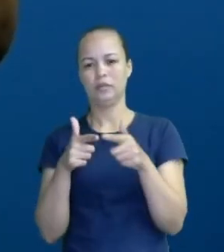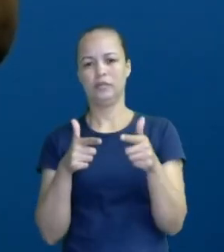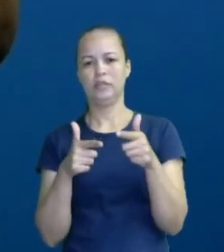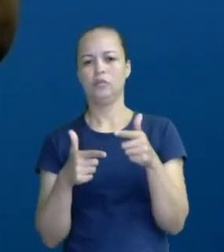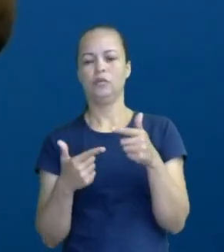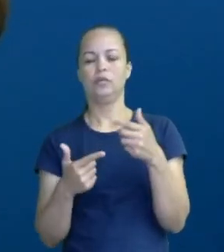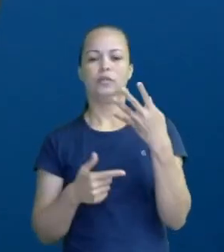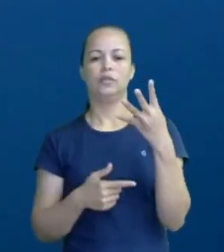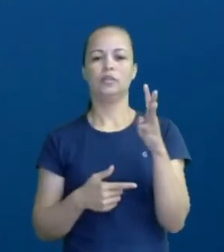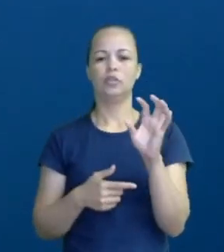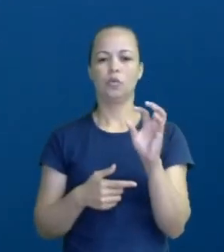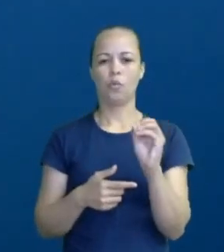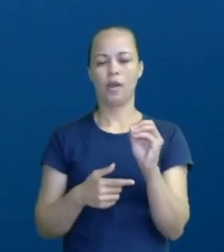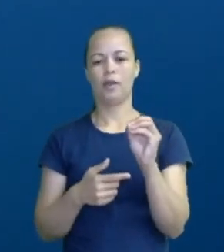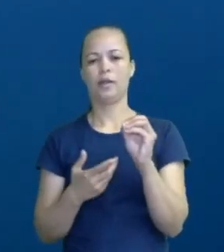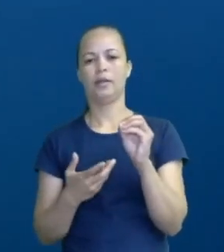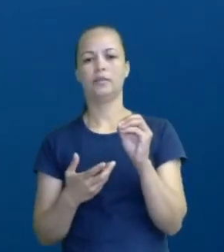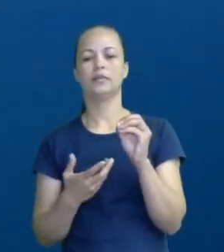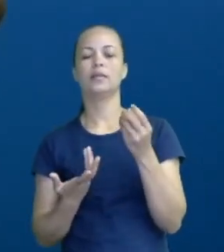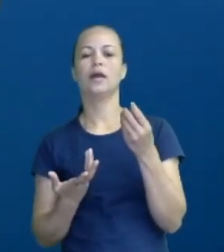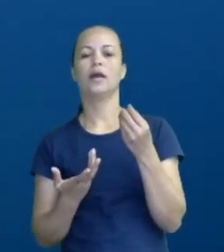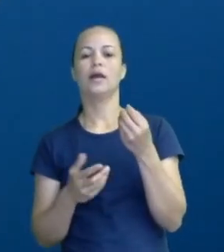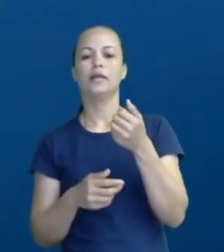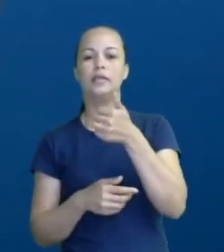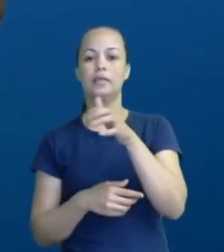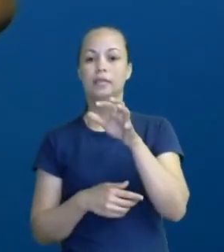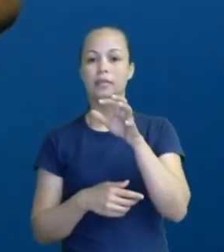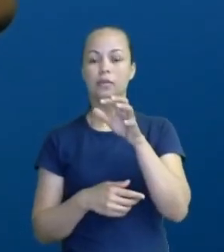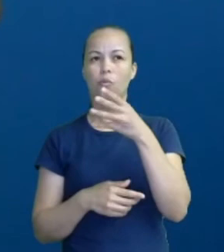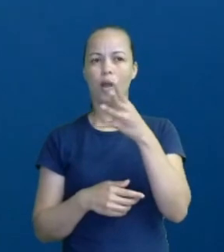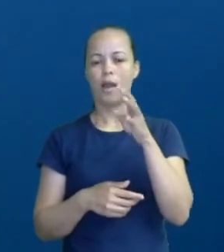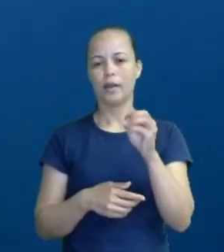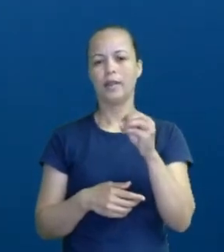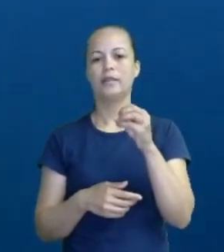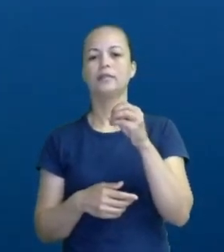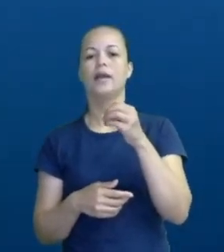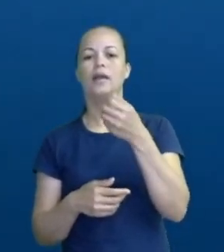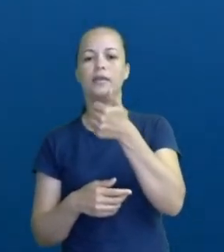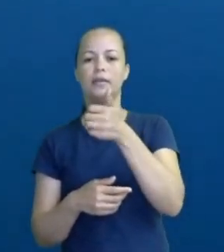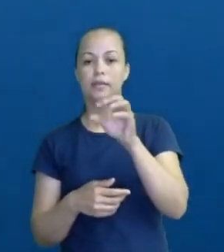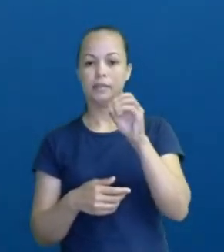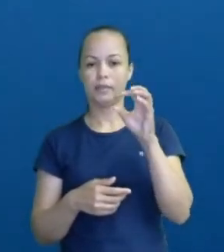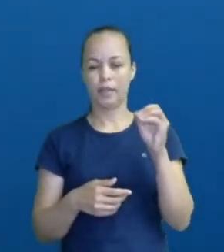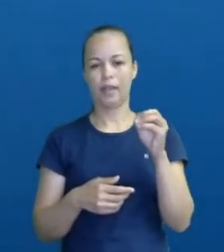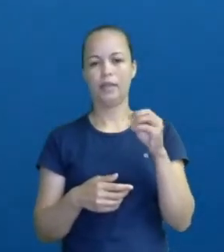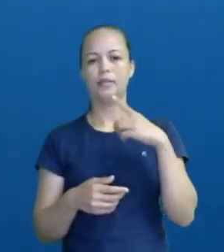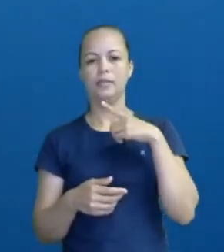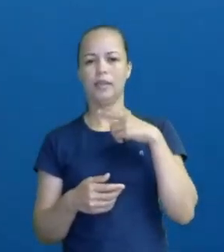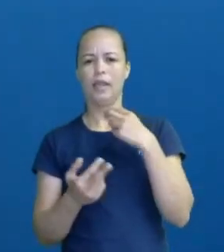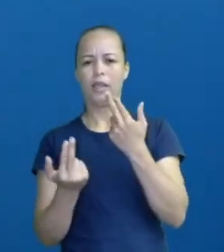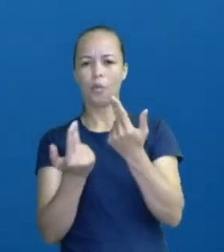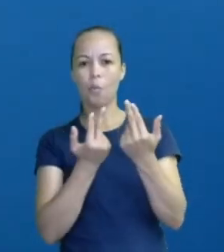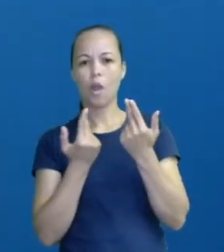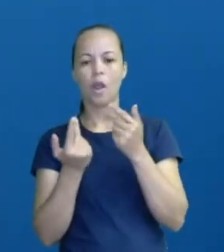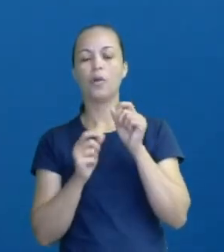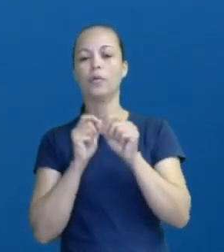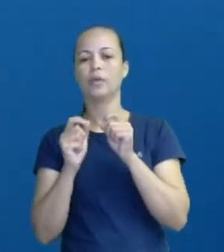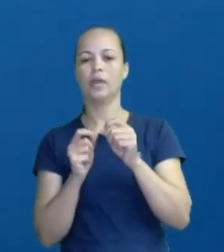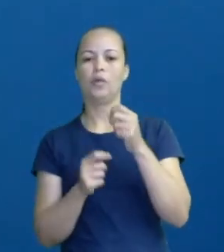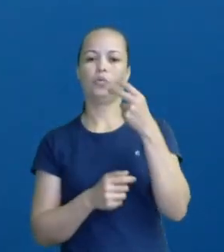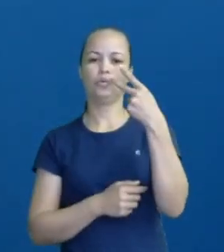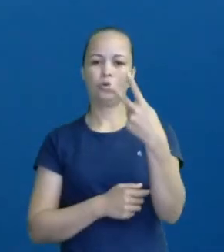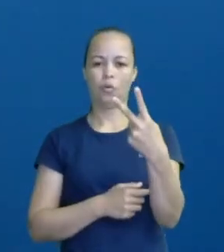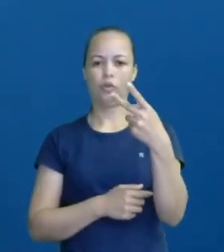que 40 e 100 têm em comum é quem? O 2 e o